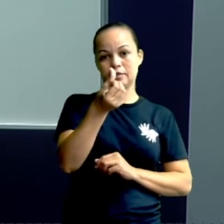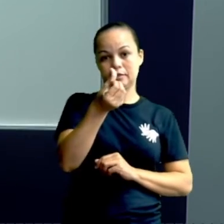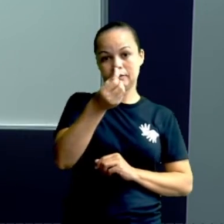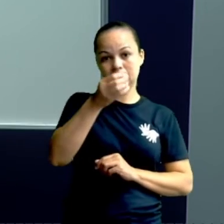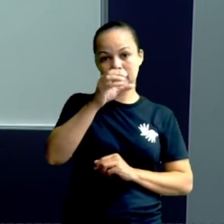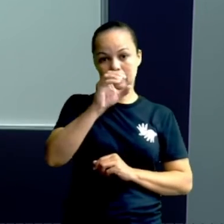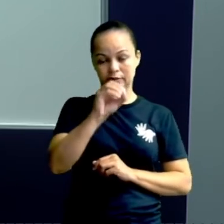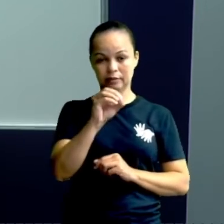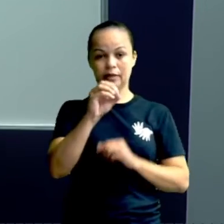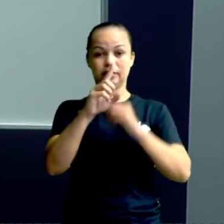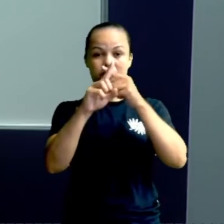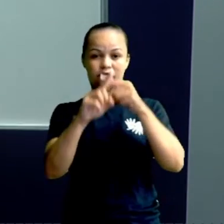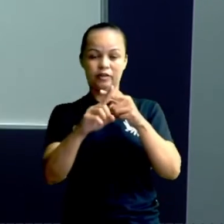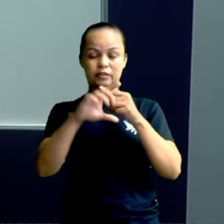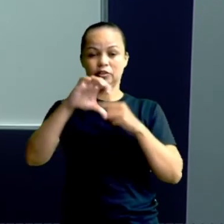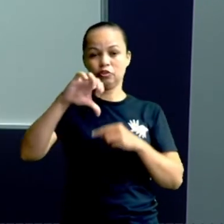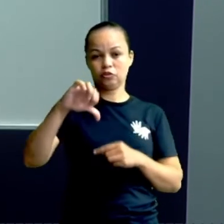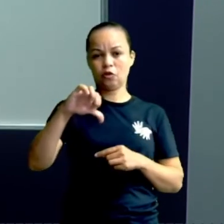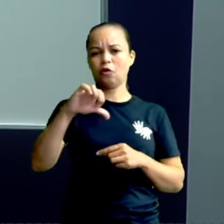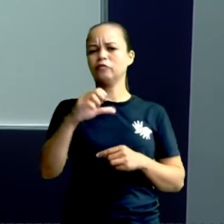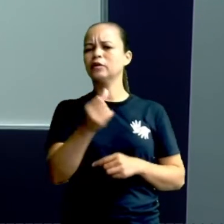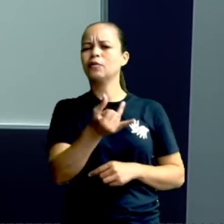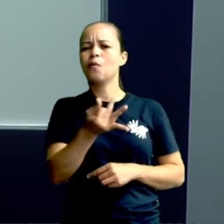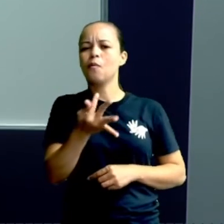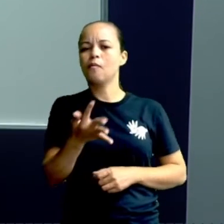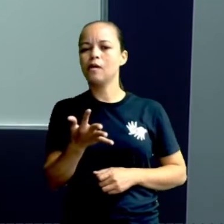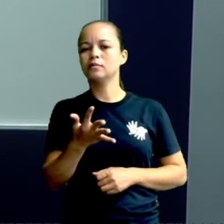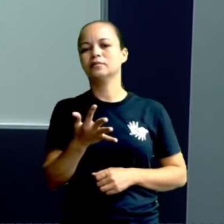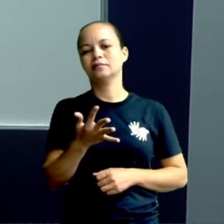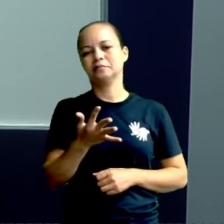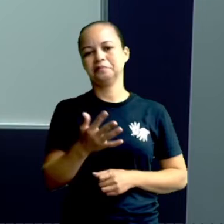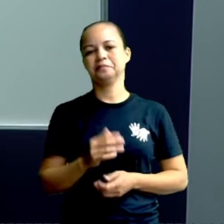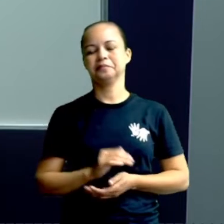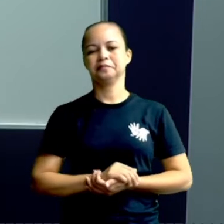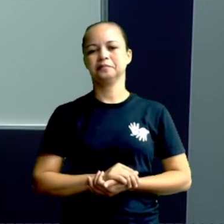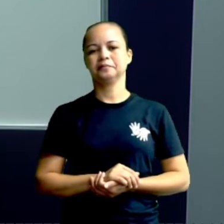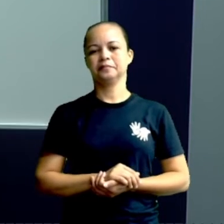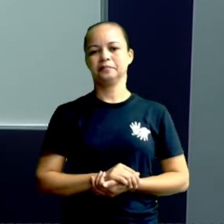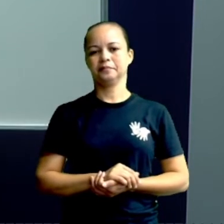360 vezes 9 vai dar quanto, gente?